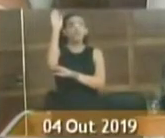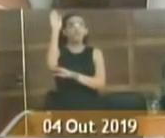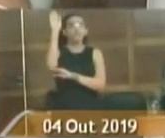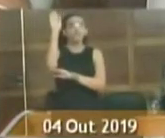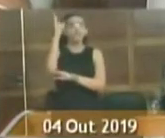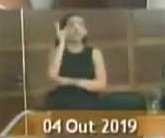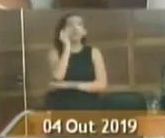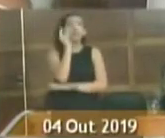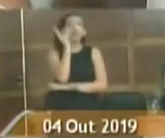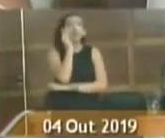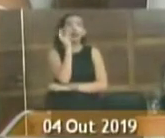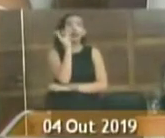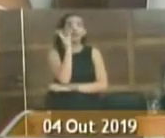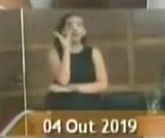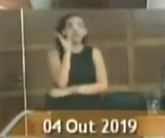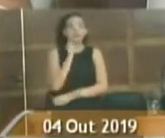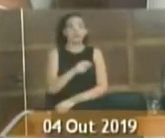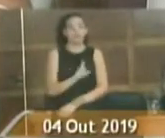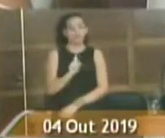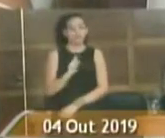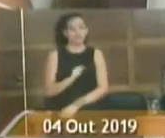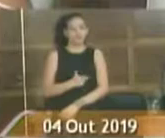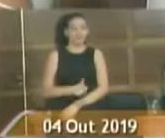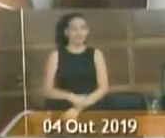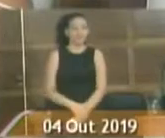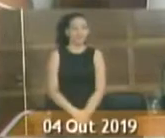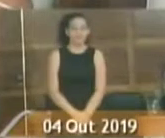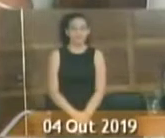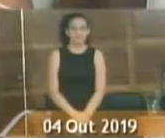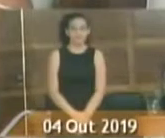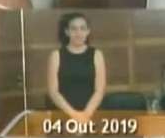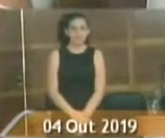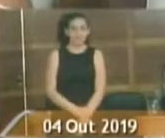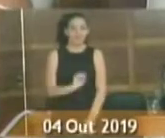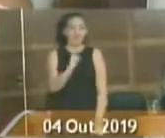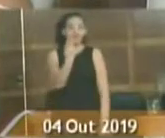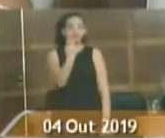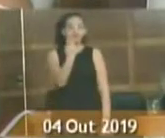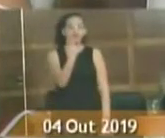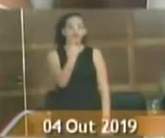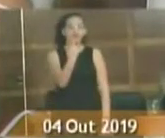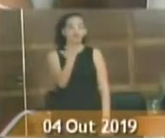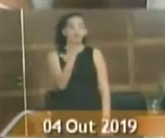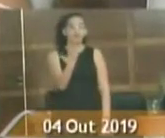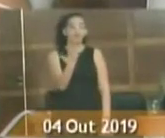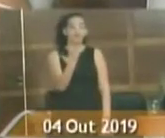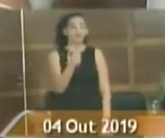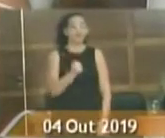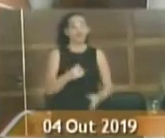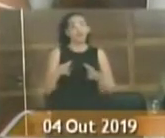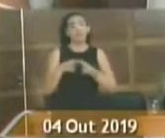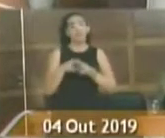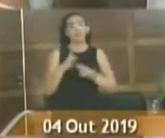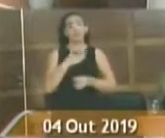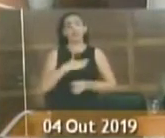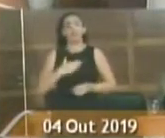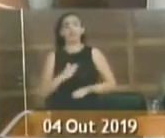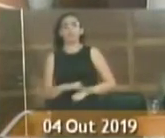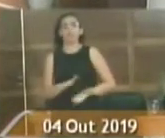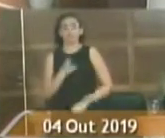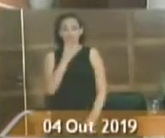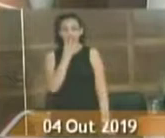Ah, e gato? Quem tem gato? Só dois? Então, a turminha aí gosta mais dos cães,